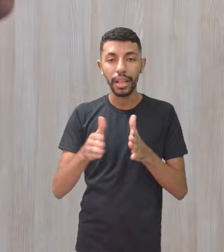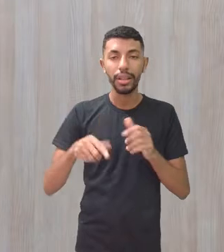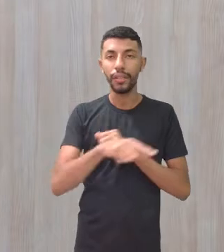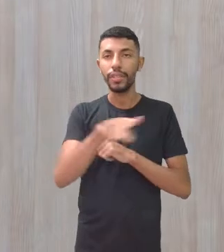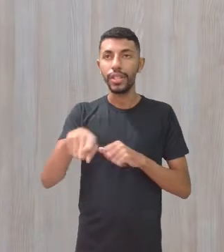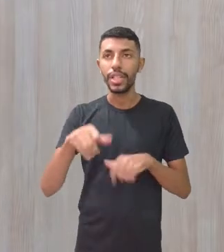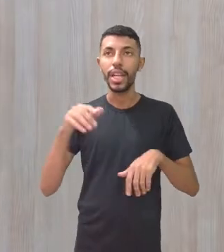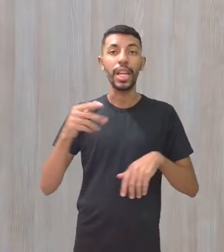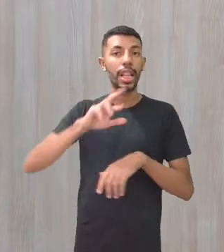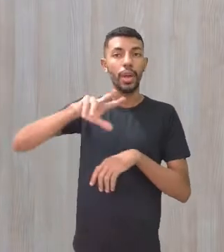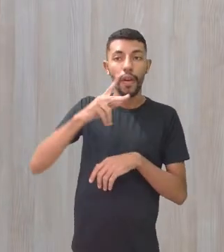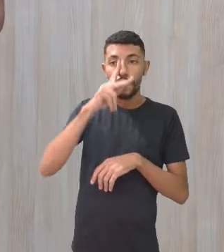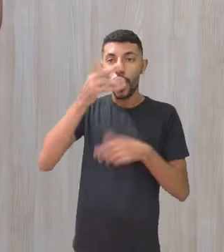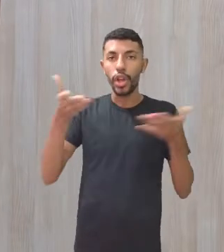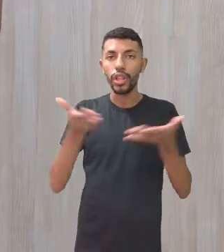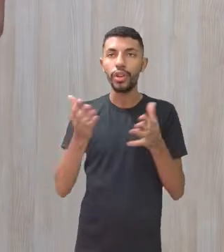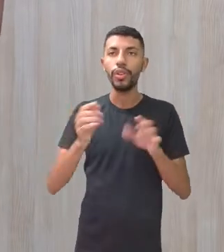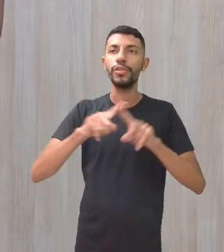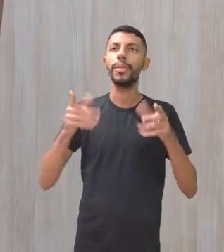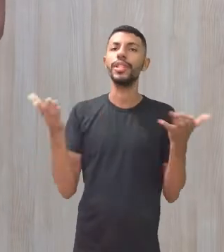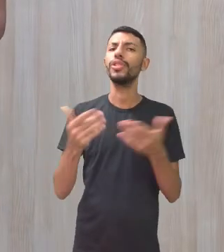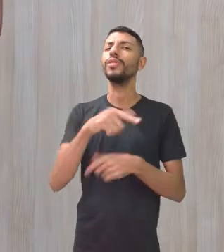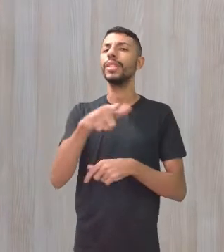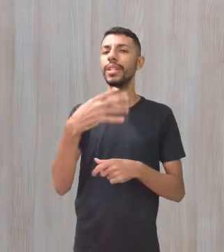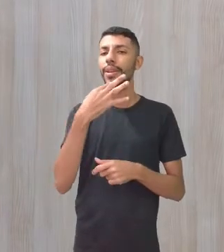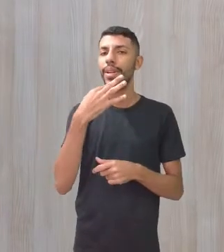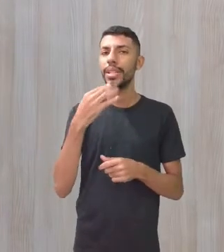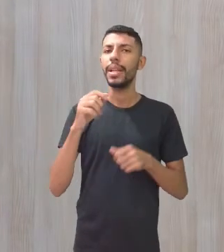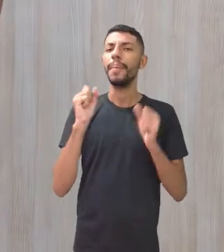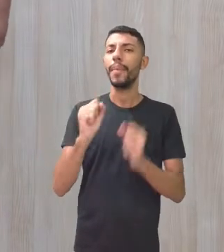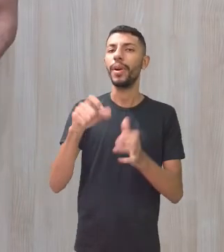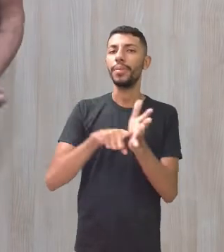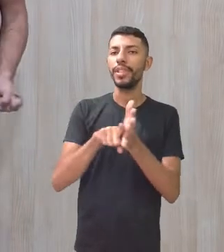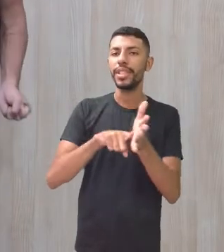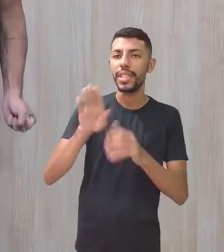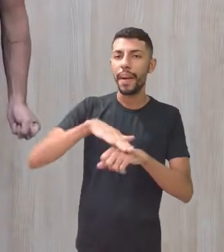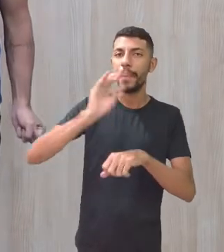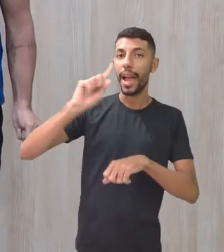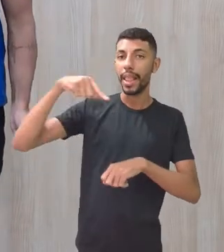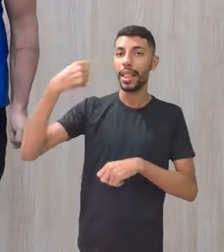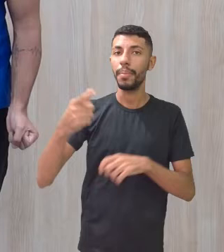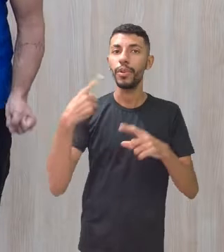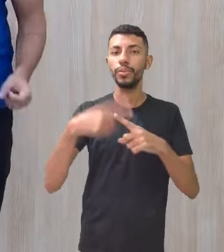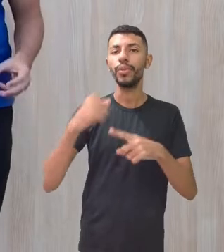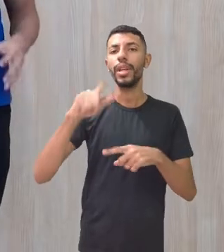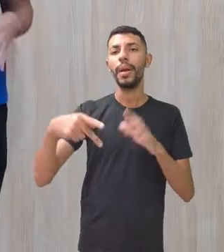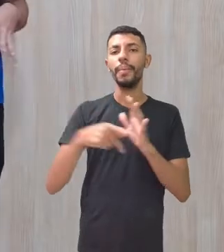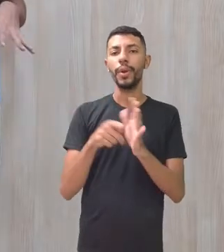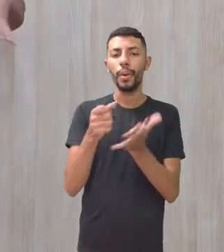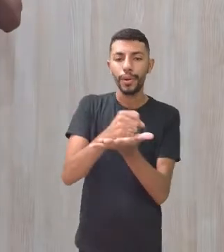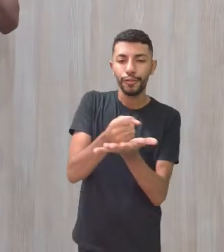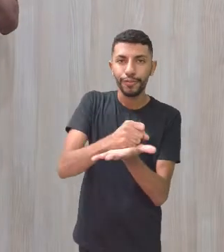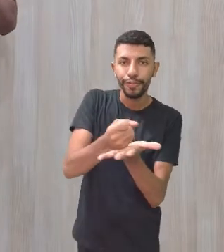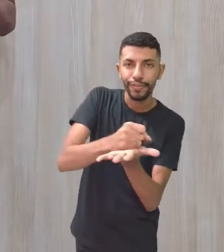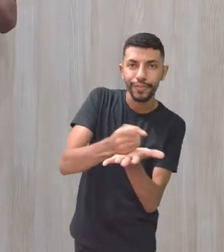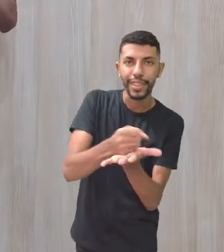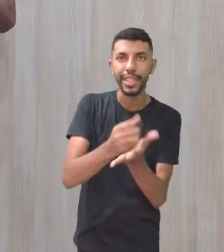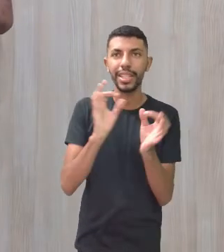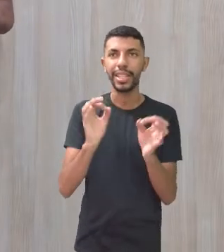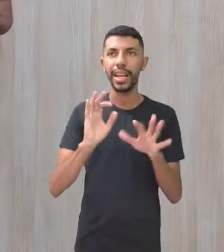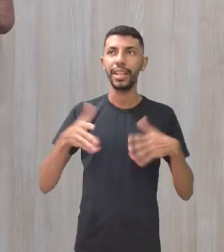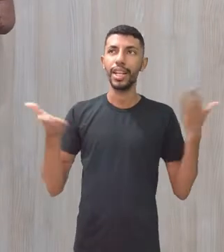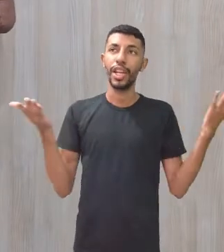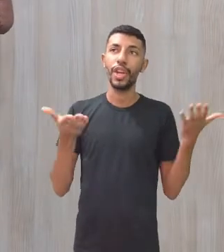conheçam, mas vão conhecer hoje e vão poder pesquisar mais sobre ele depois, porque é um jogo eletrônico, e aí, hoje em dia os meninos com